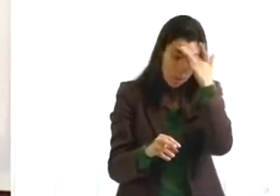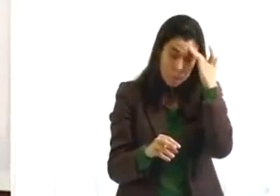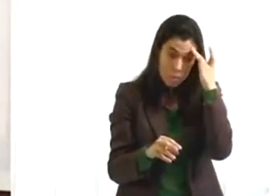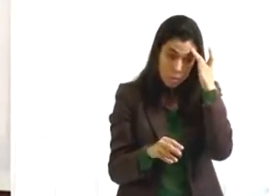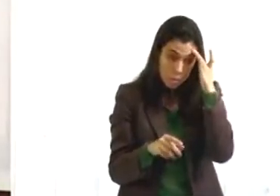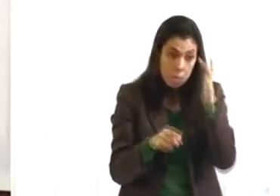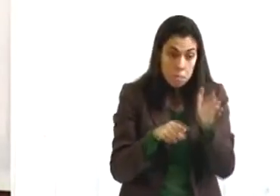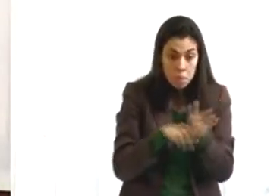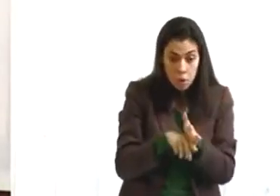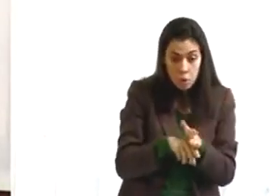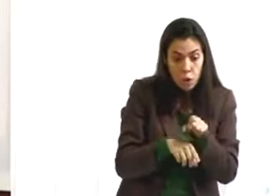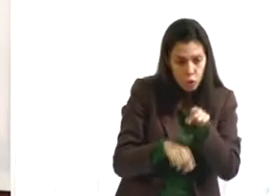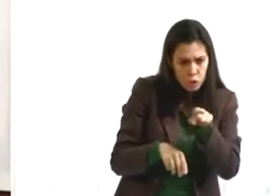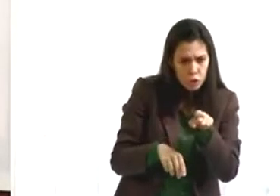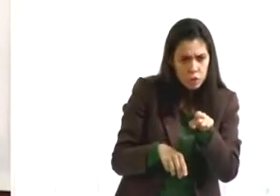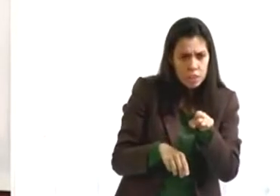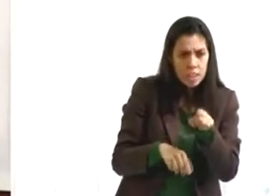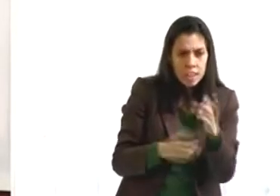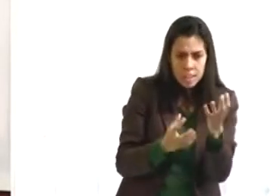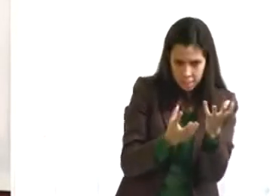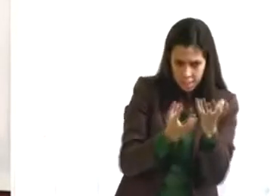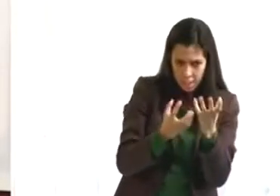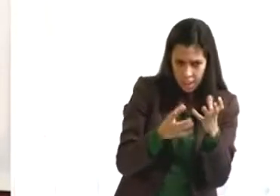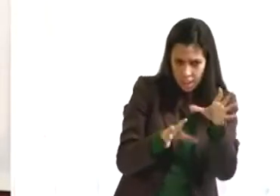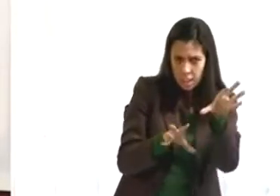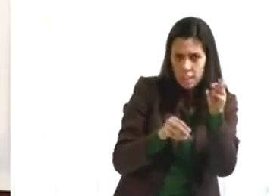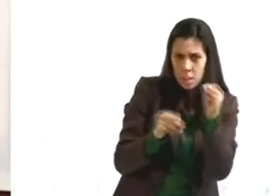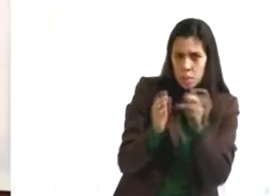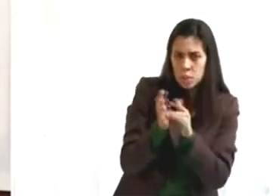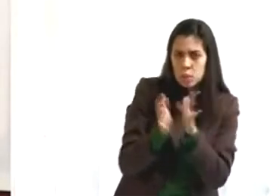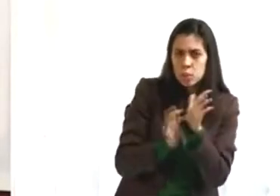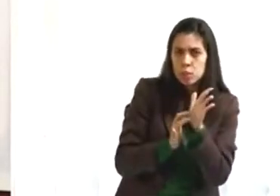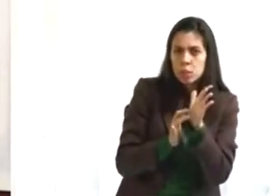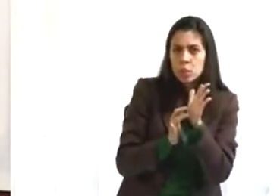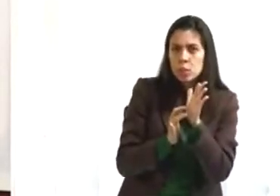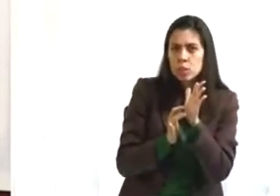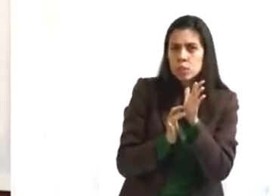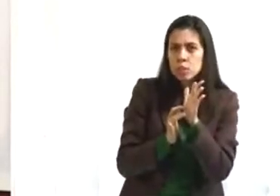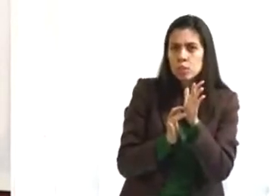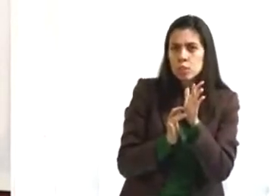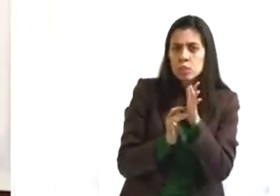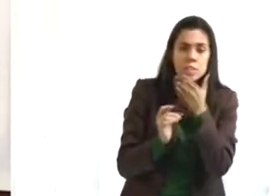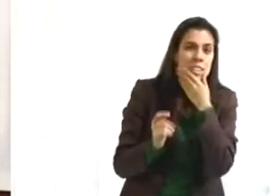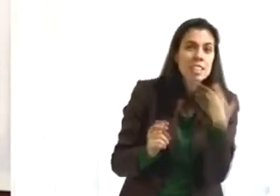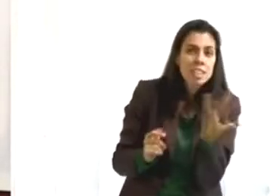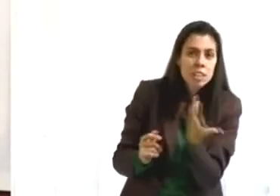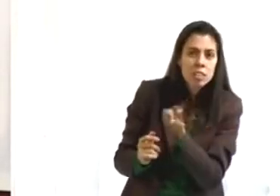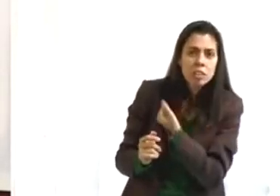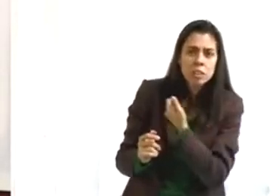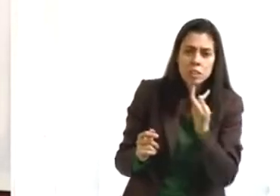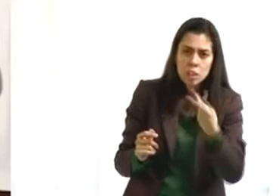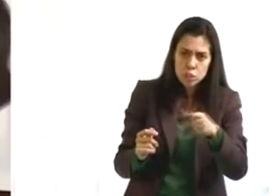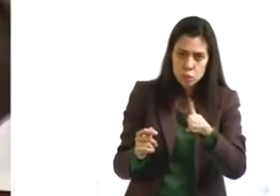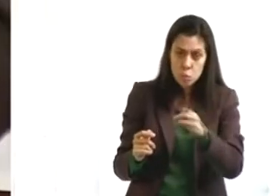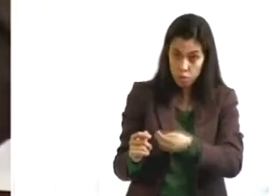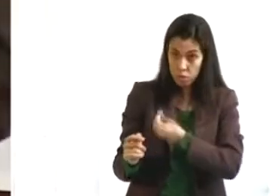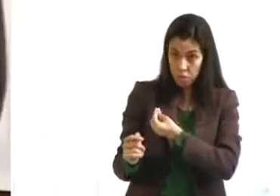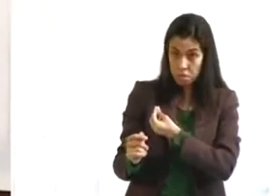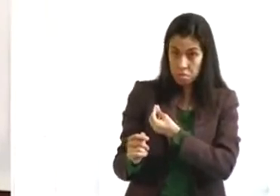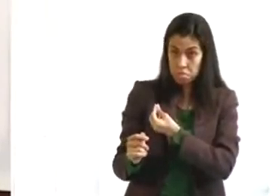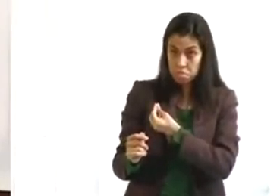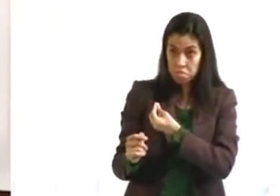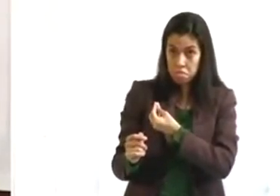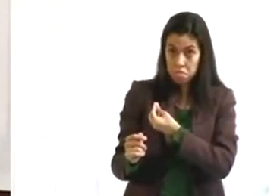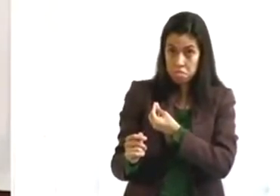como Senhor e Salvador da sua vida? E aquele jovem respondeu: sim, eu quero me entregar para Jesus. Ela olhou para mim espantada, dizendo: